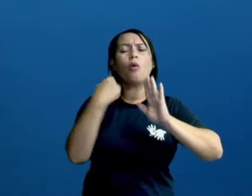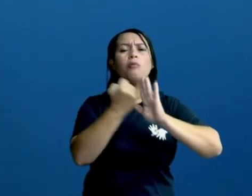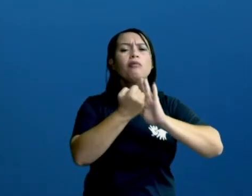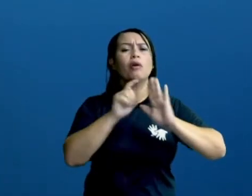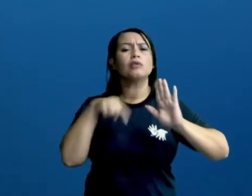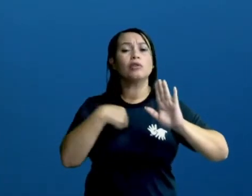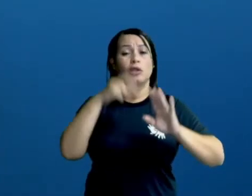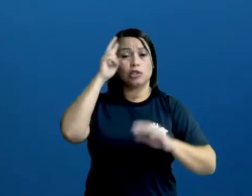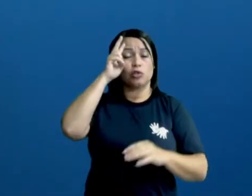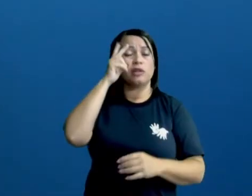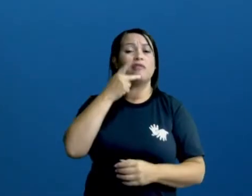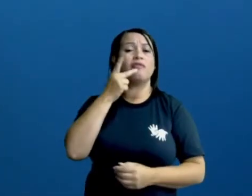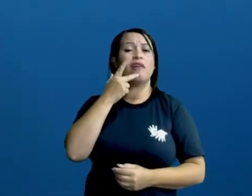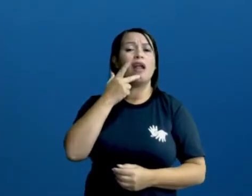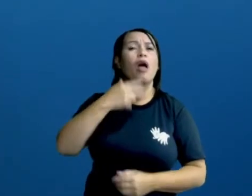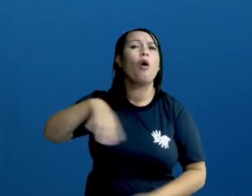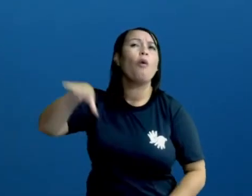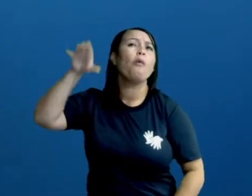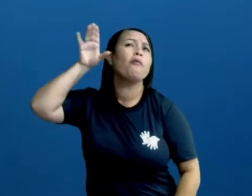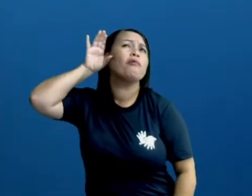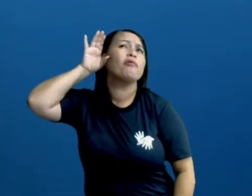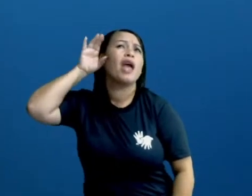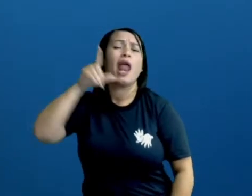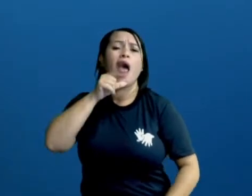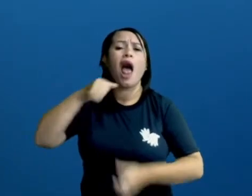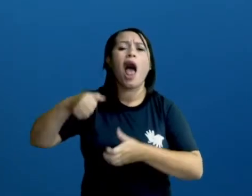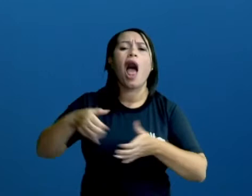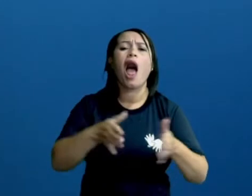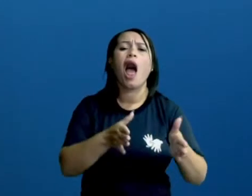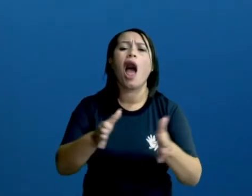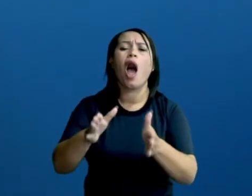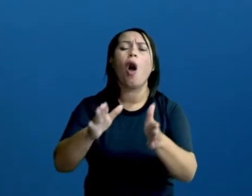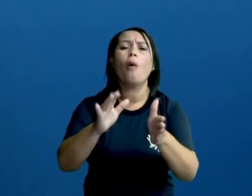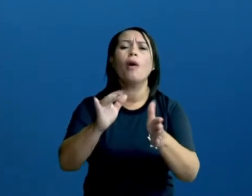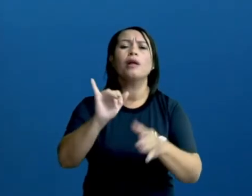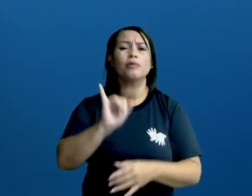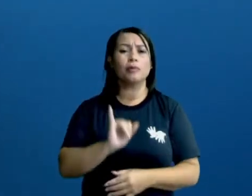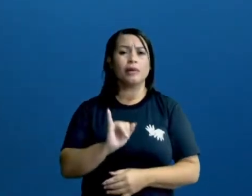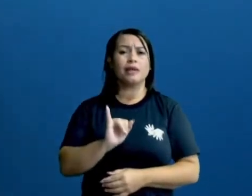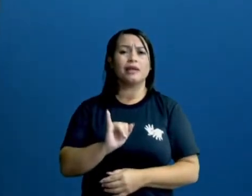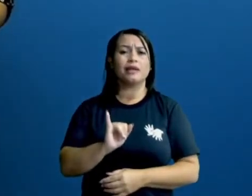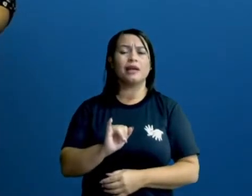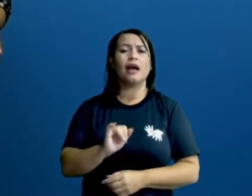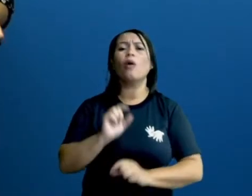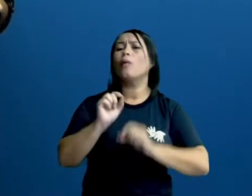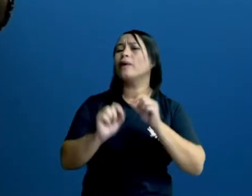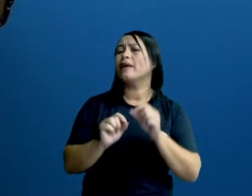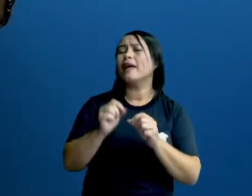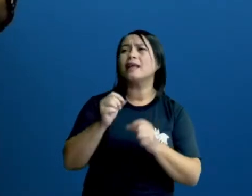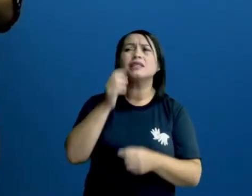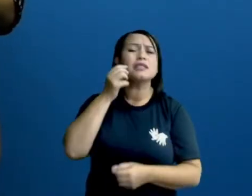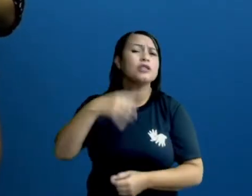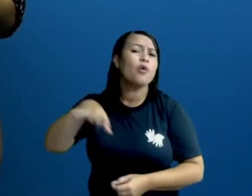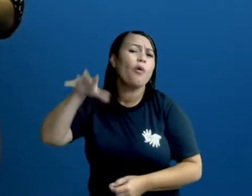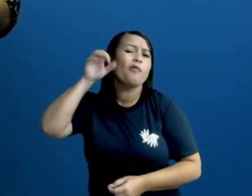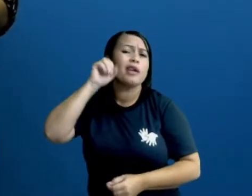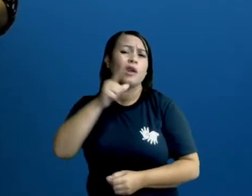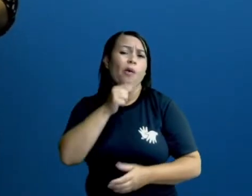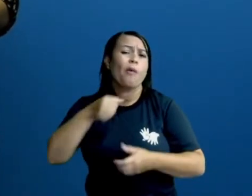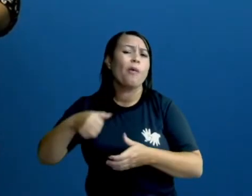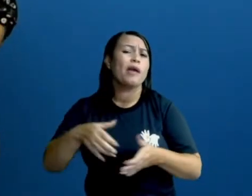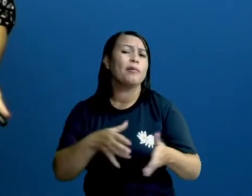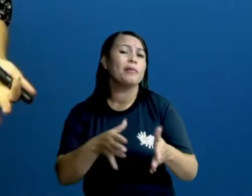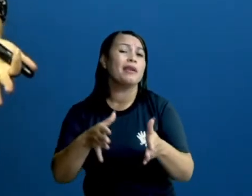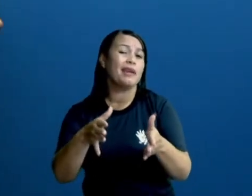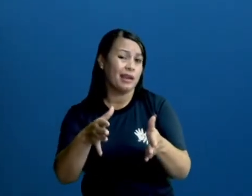início ele diz: ouviram do Ipiranga as margens plácidas. o que é que se ouve do Ipiranga às